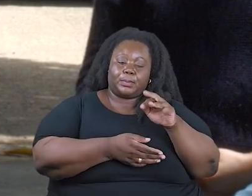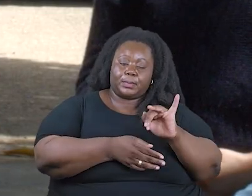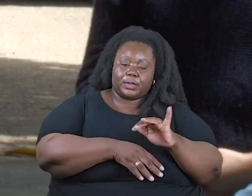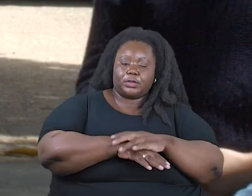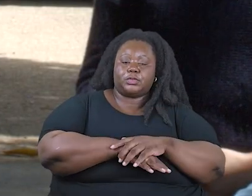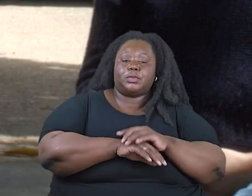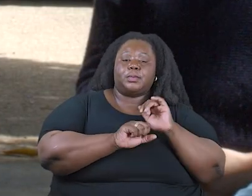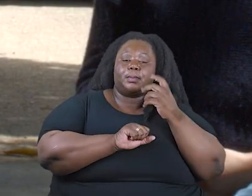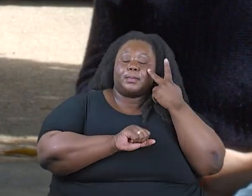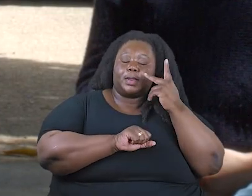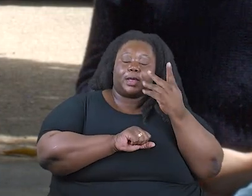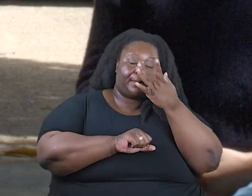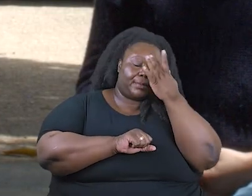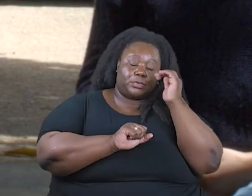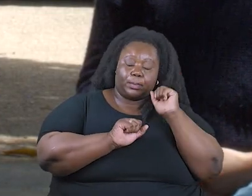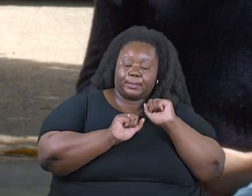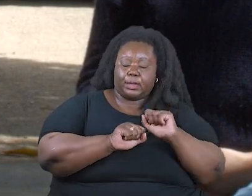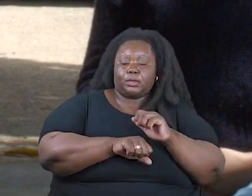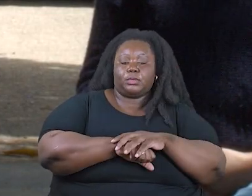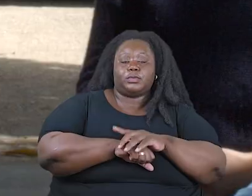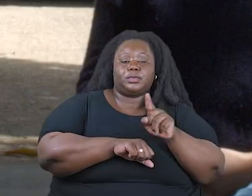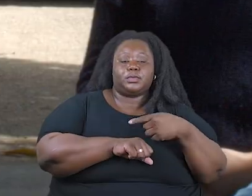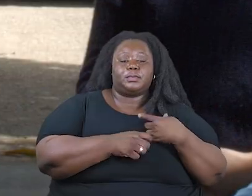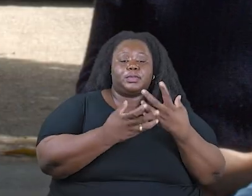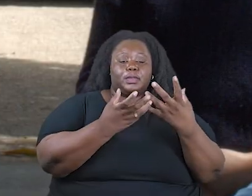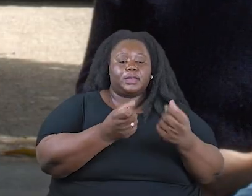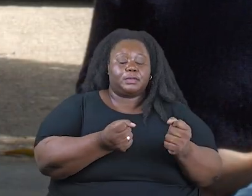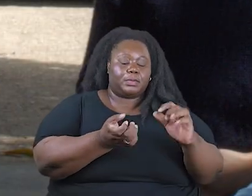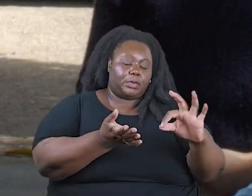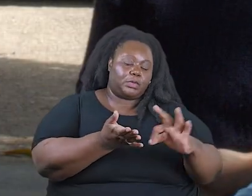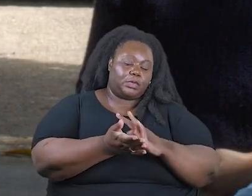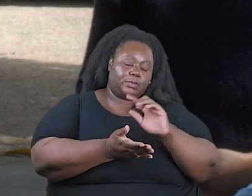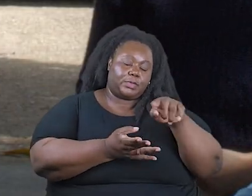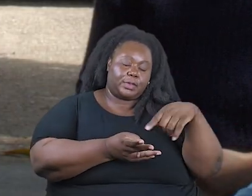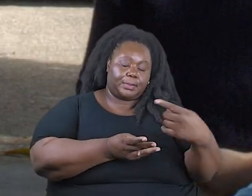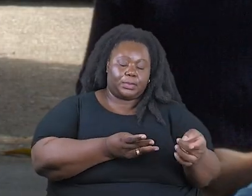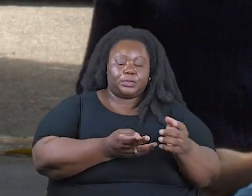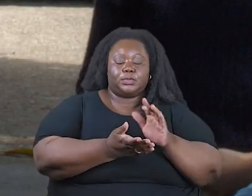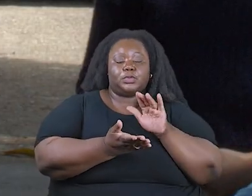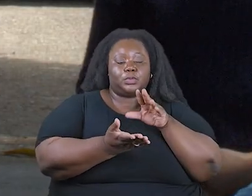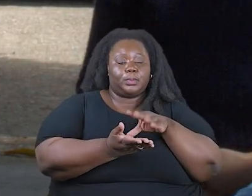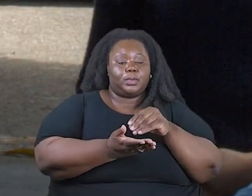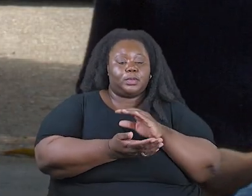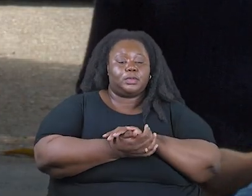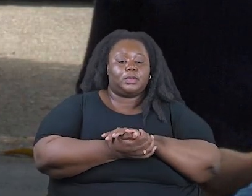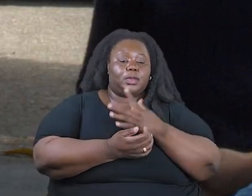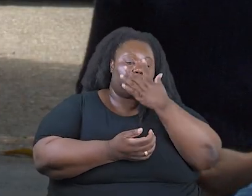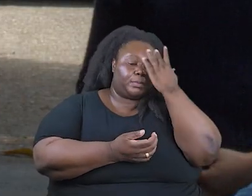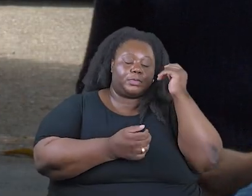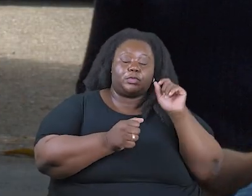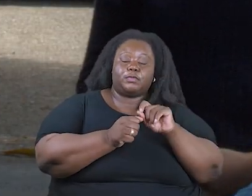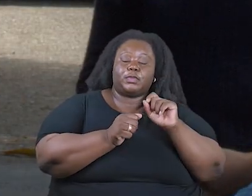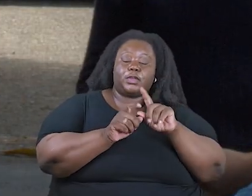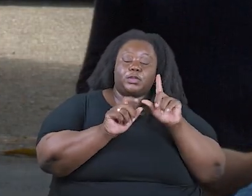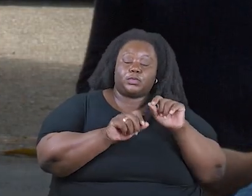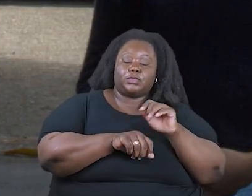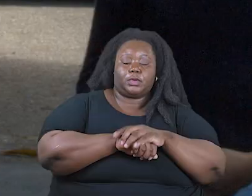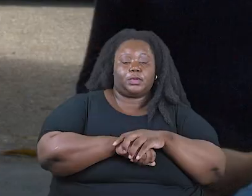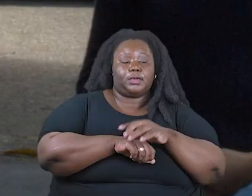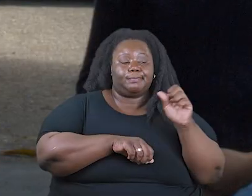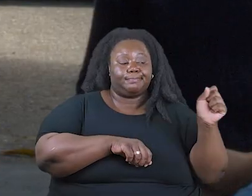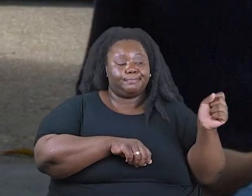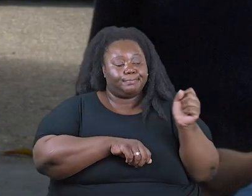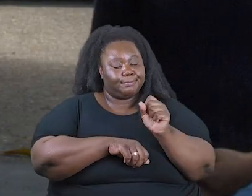print para que a pessoa possa receber o autógrafo desse artista nesse print. Aí o pessoal o que faz? Traz